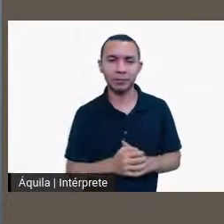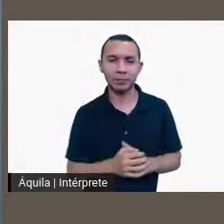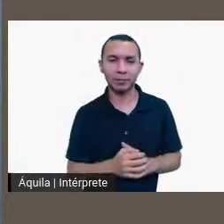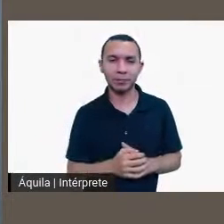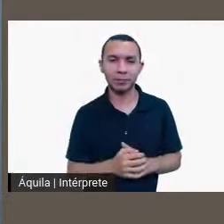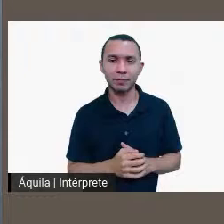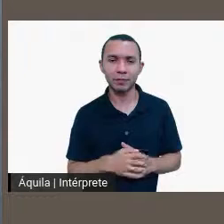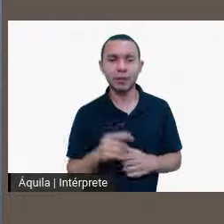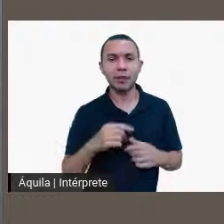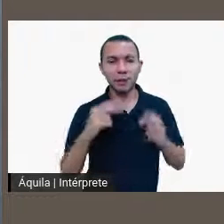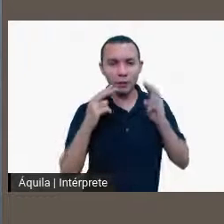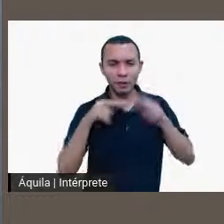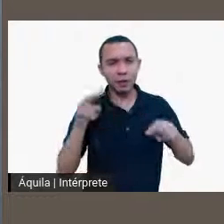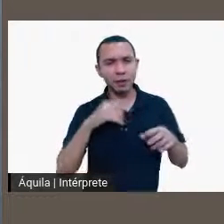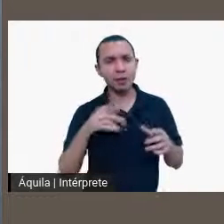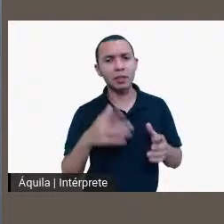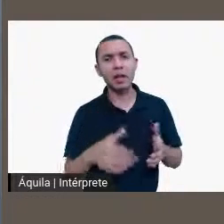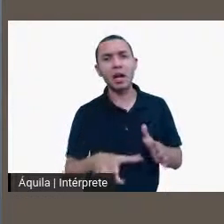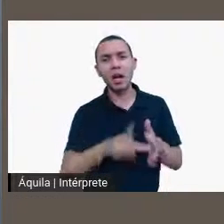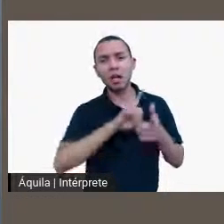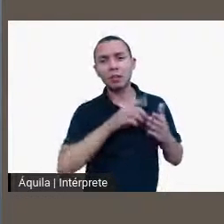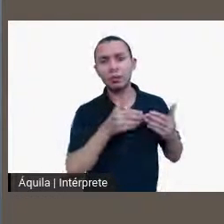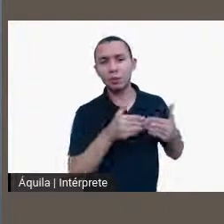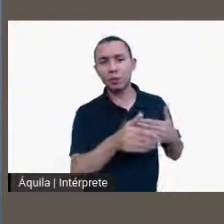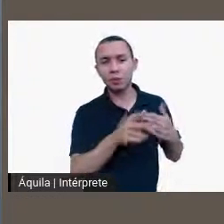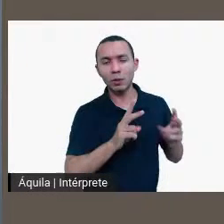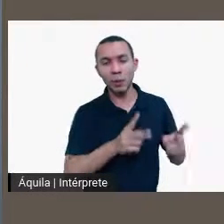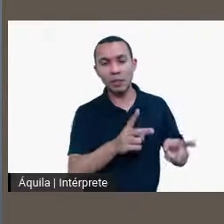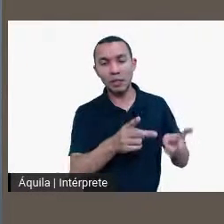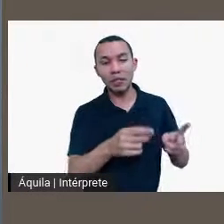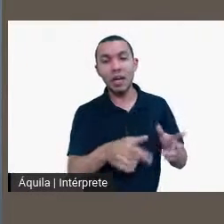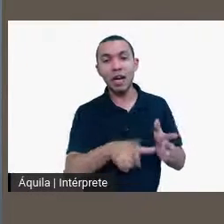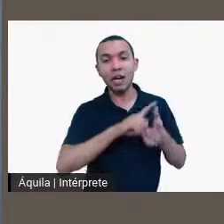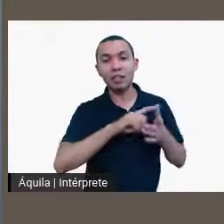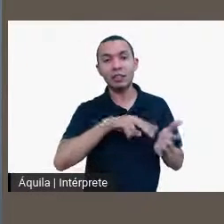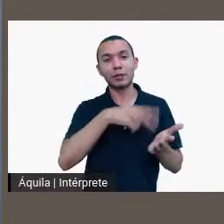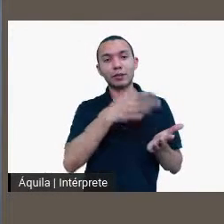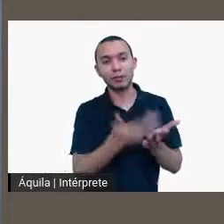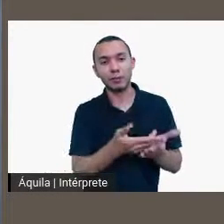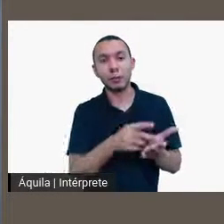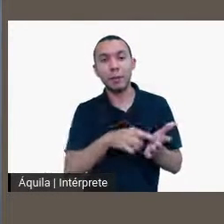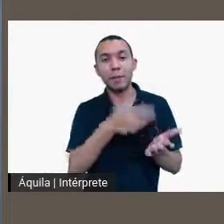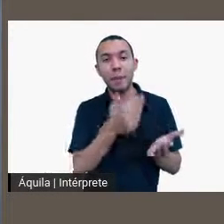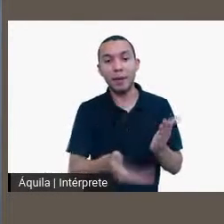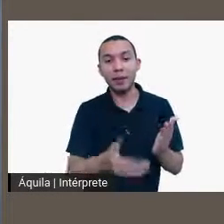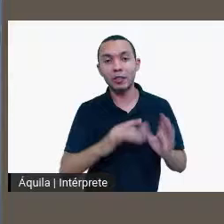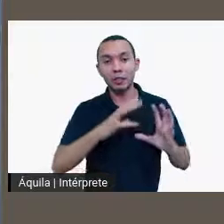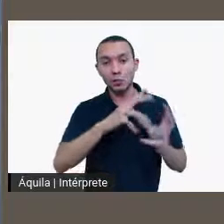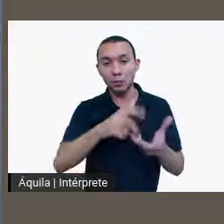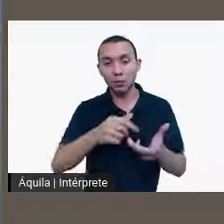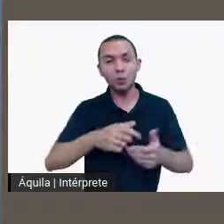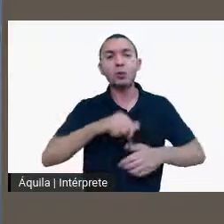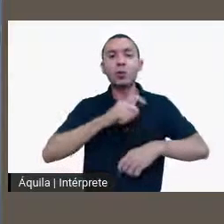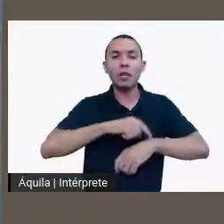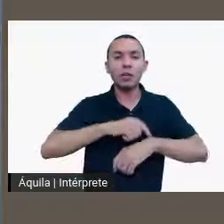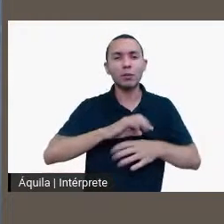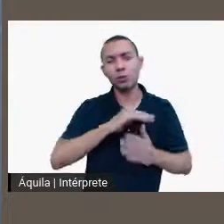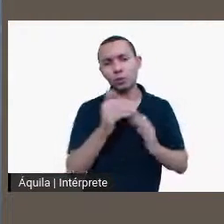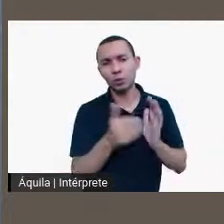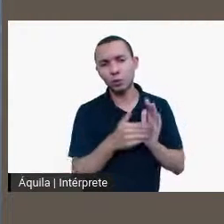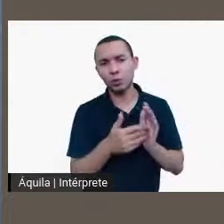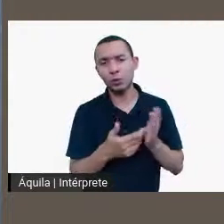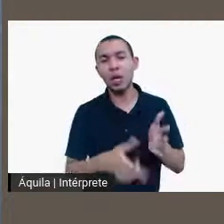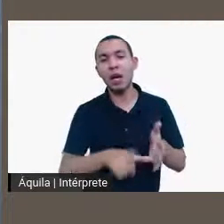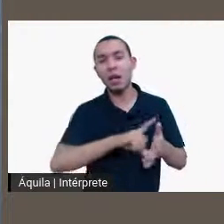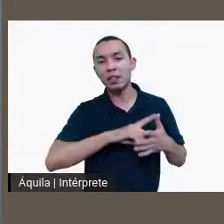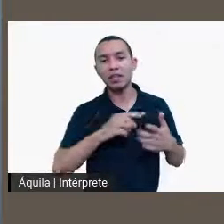Nessa visão, a origem está sempre antes da queda, antes do corpo, antes do mundo e do tempo. Enfim, ela seria